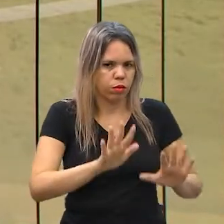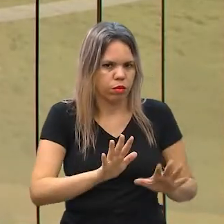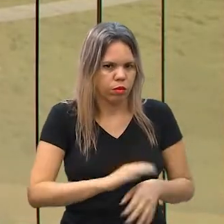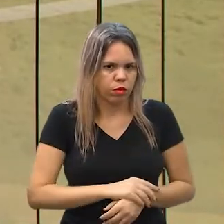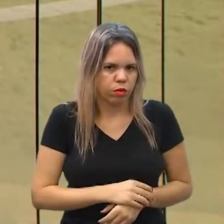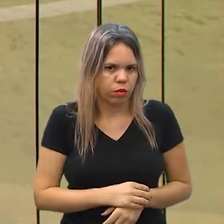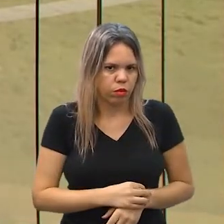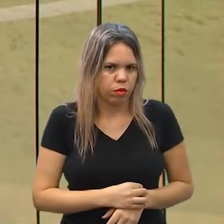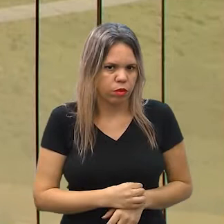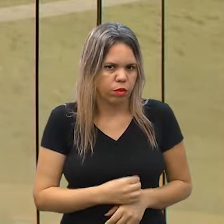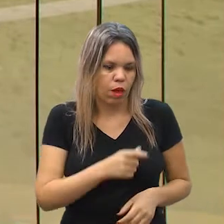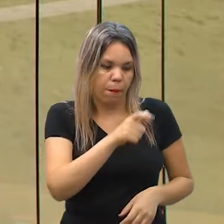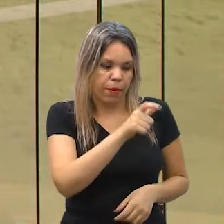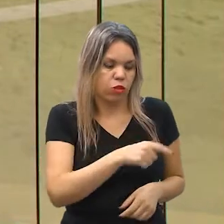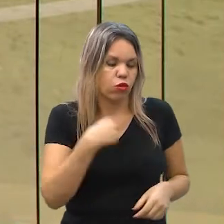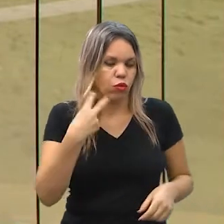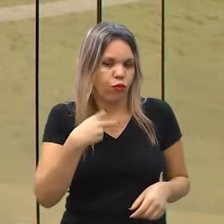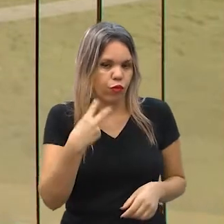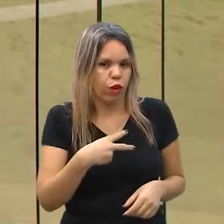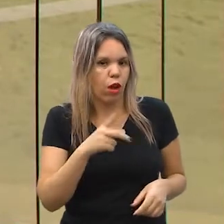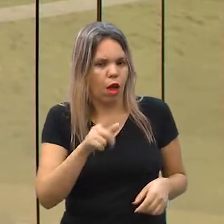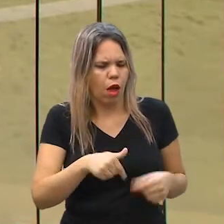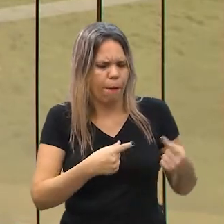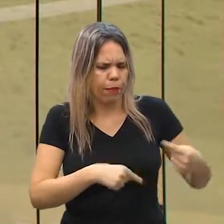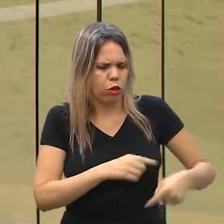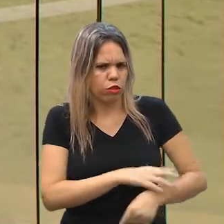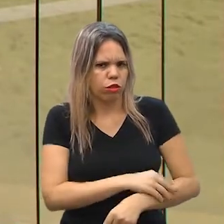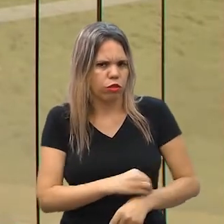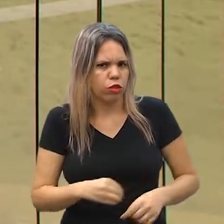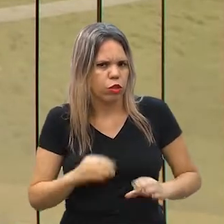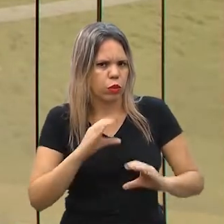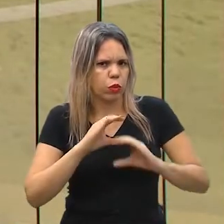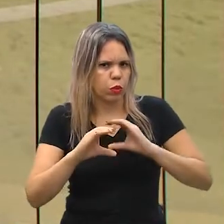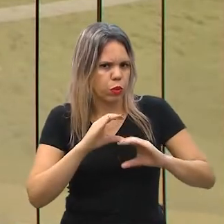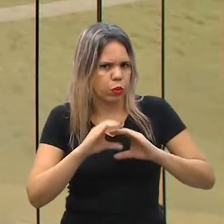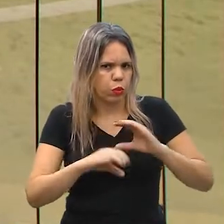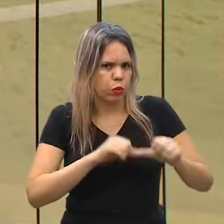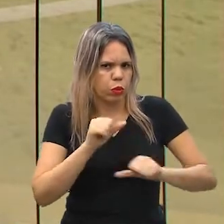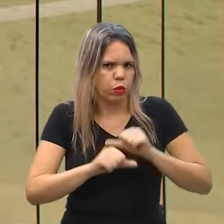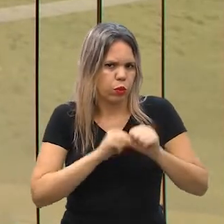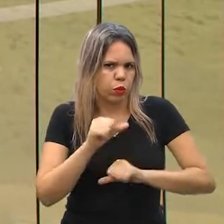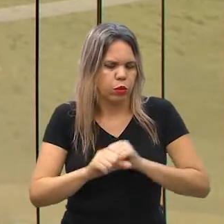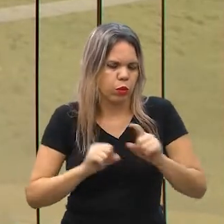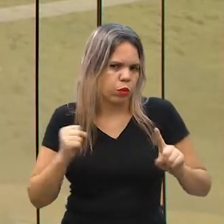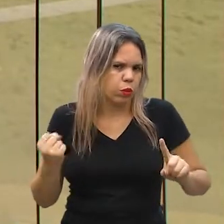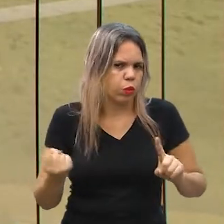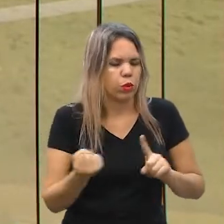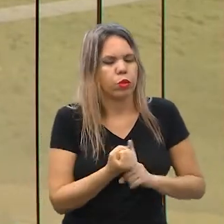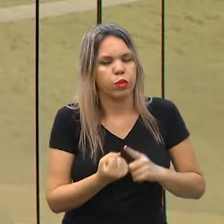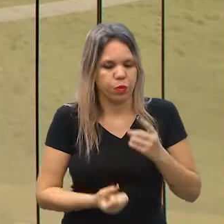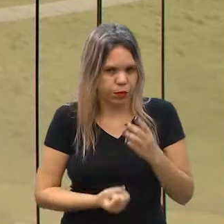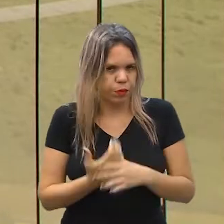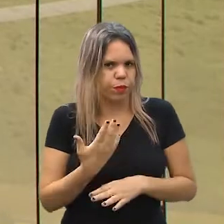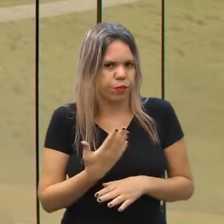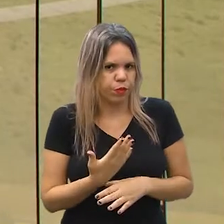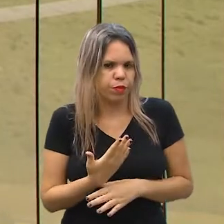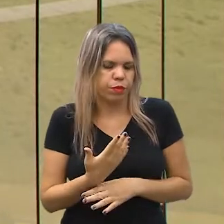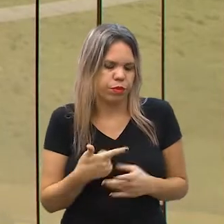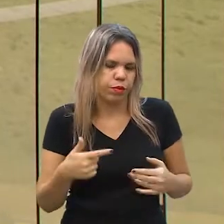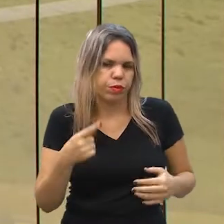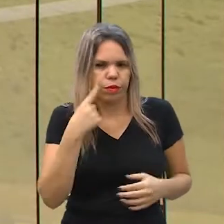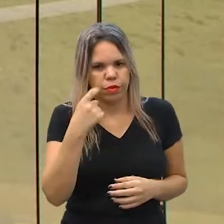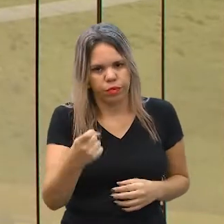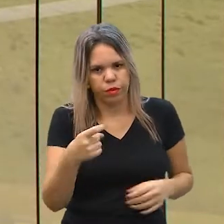pessoas, mas o político ele é o veículo, ou seja, o meio para que algumas transformações sociais